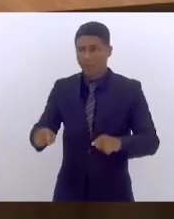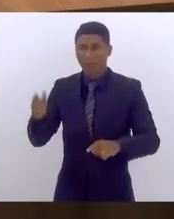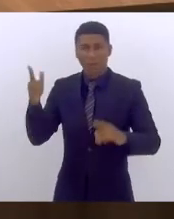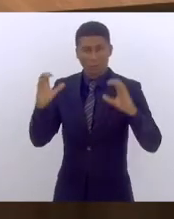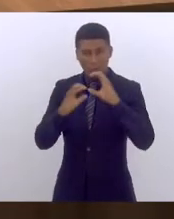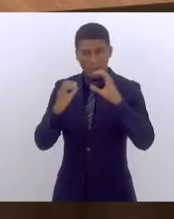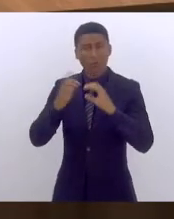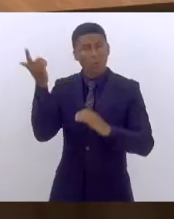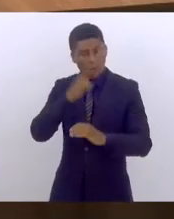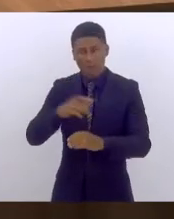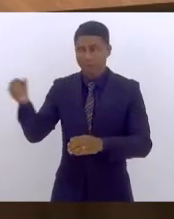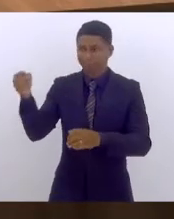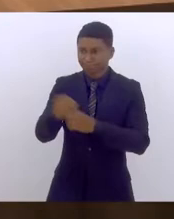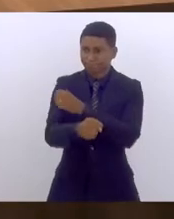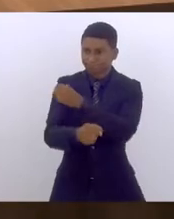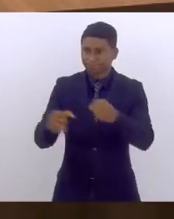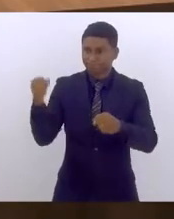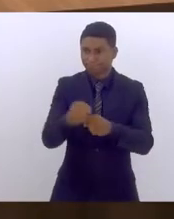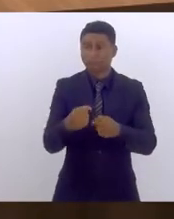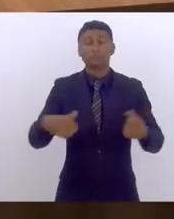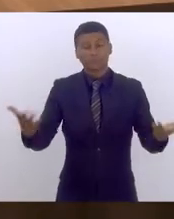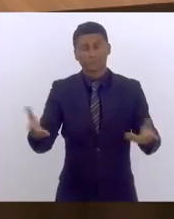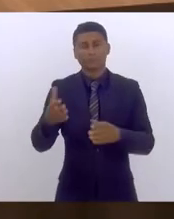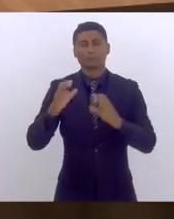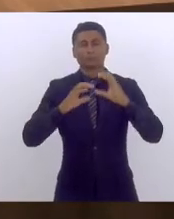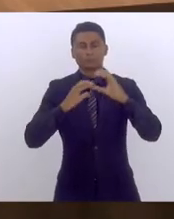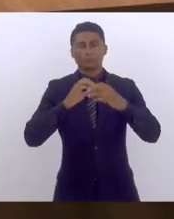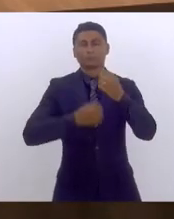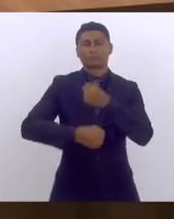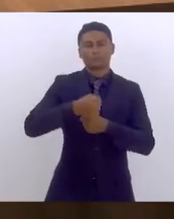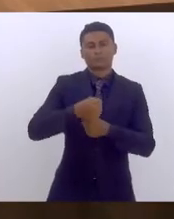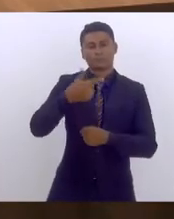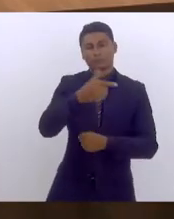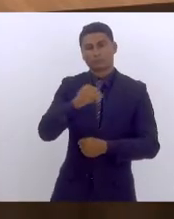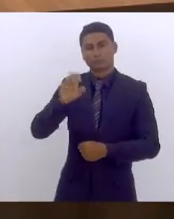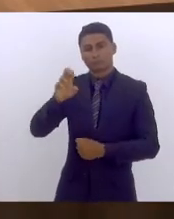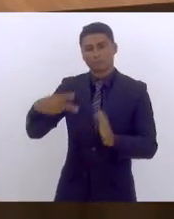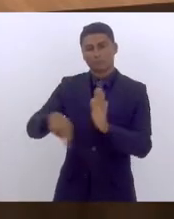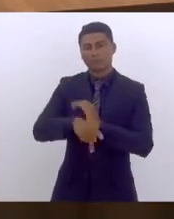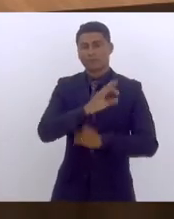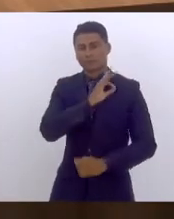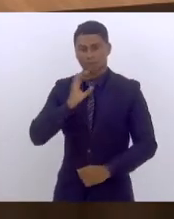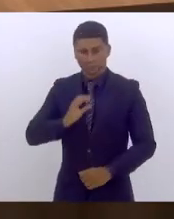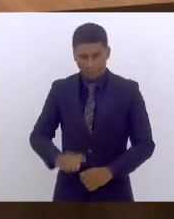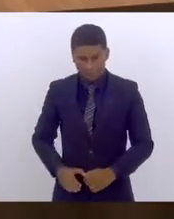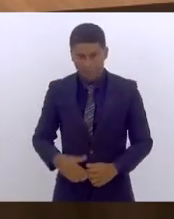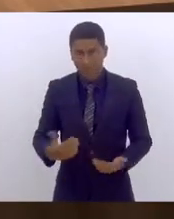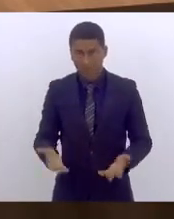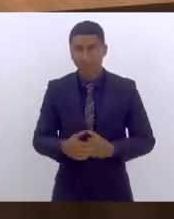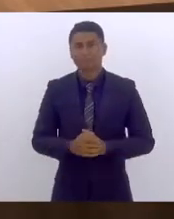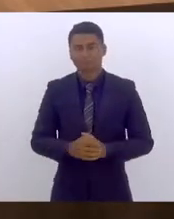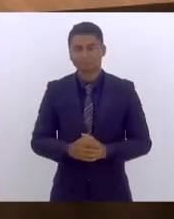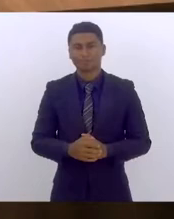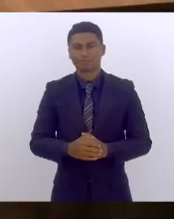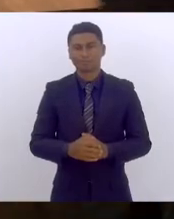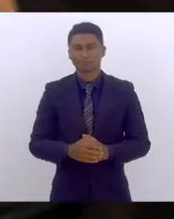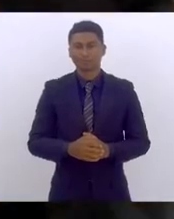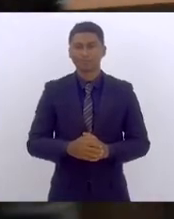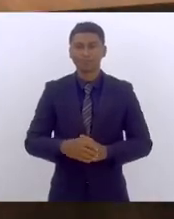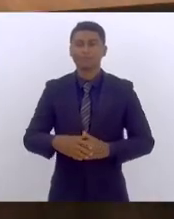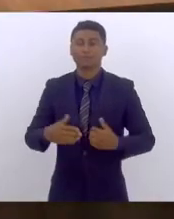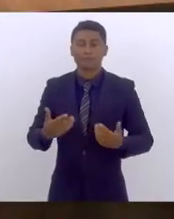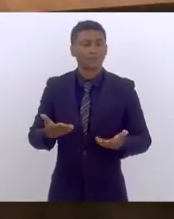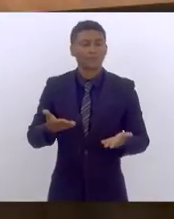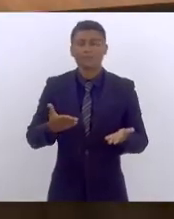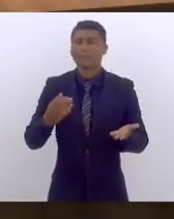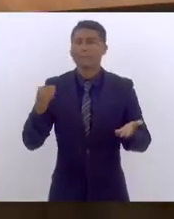exclusivamente em relação a esse concurso de 2005 da Polícia Civil, Investipol 2005, é